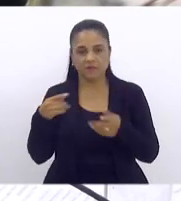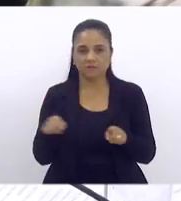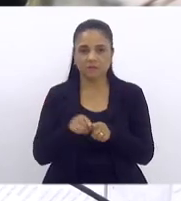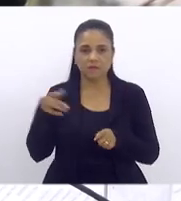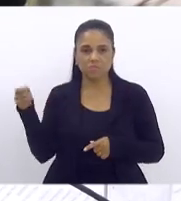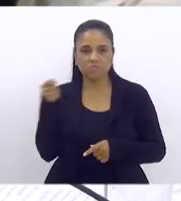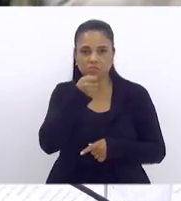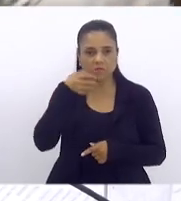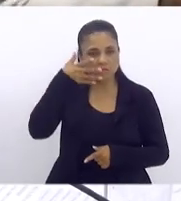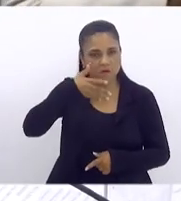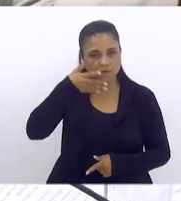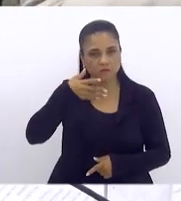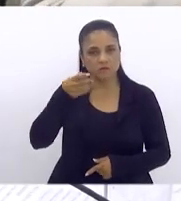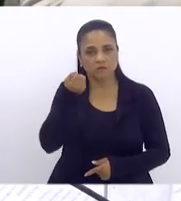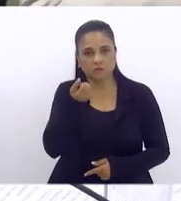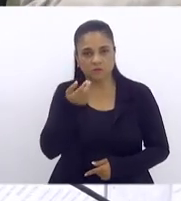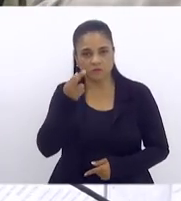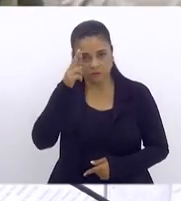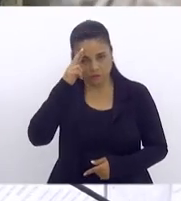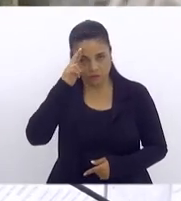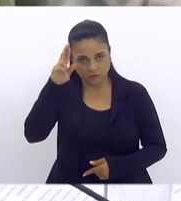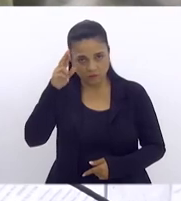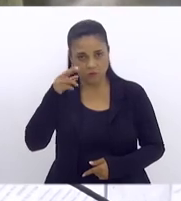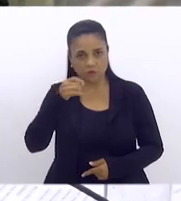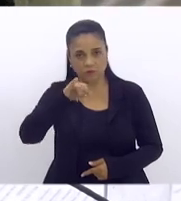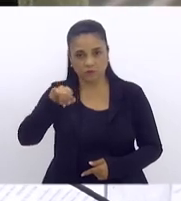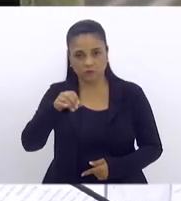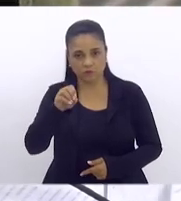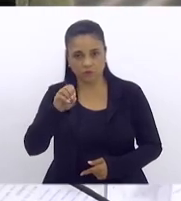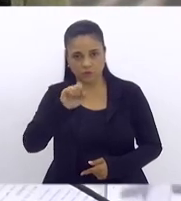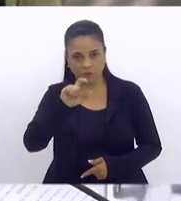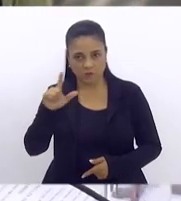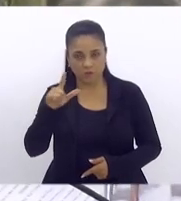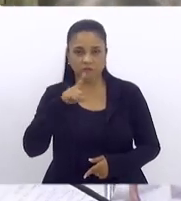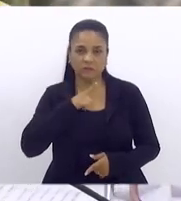Joel, que não conseguiu vir porque teve problemas